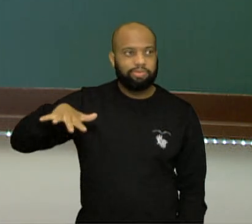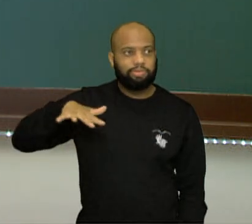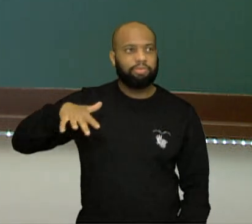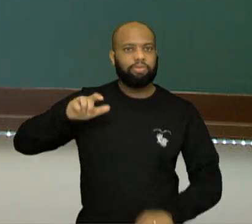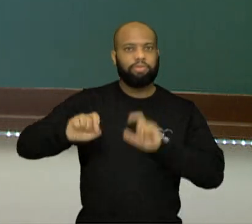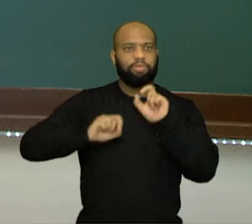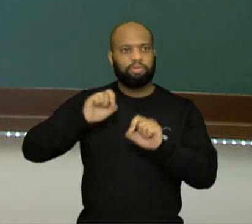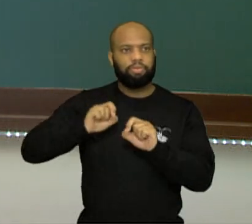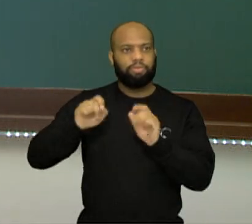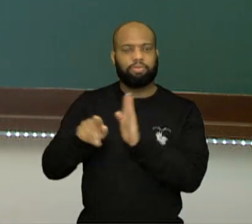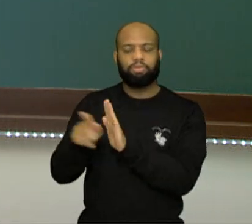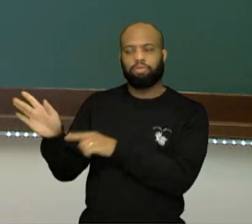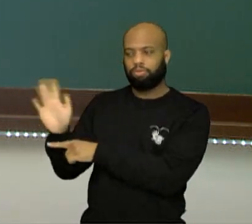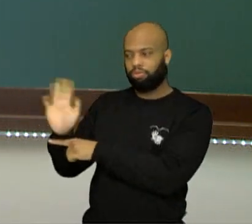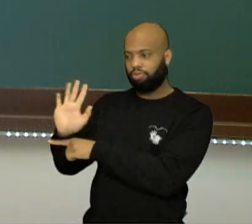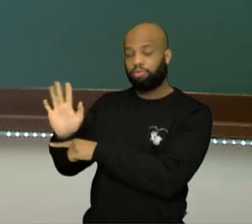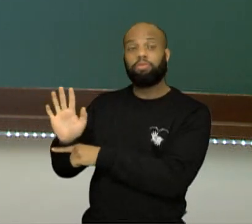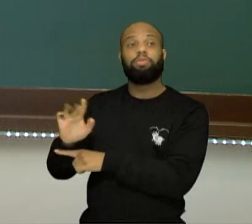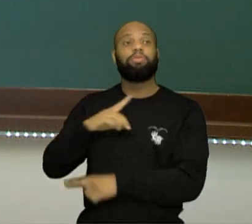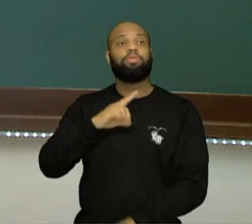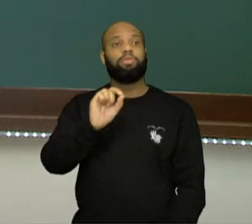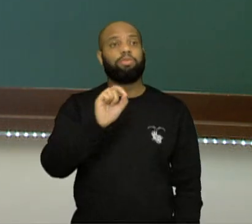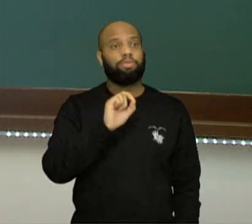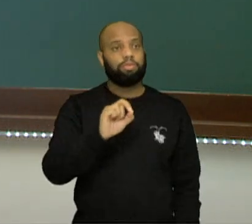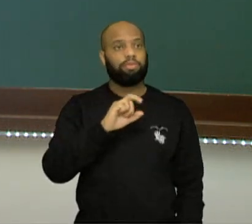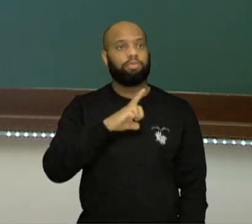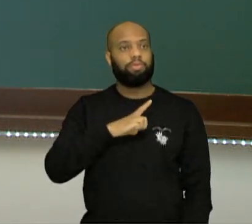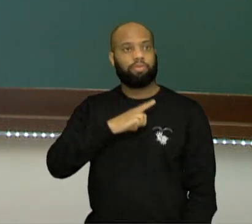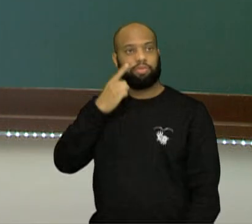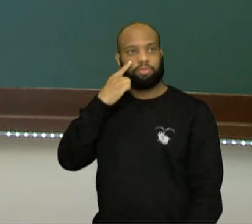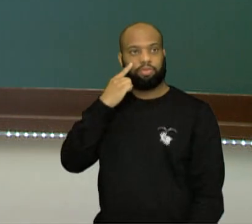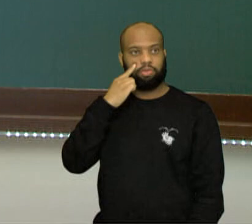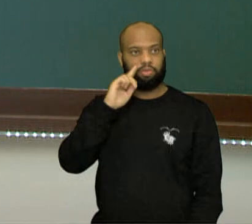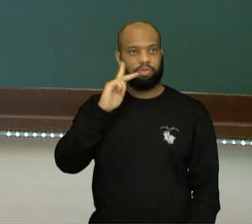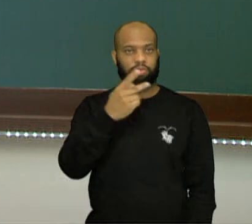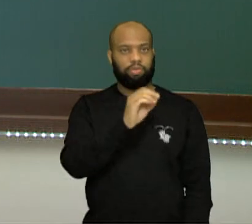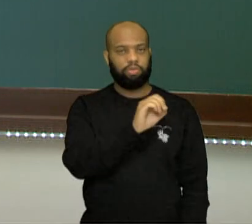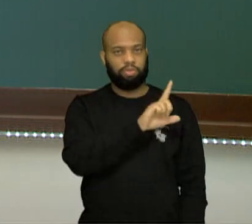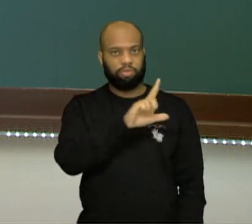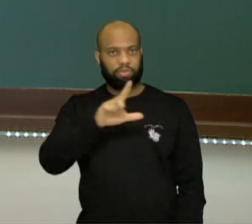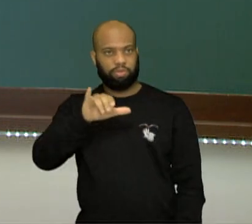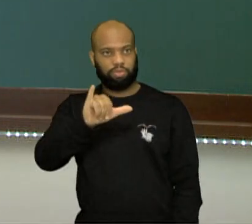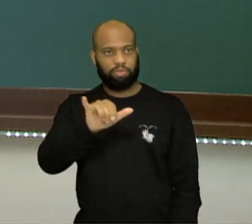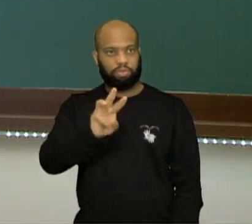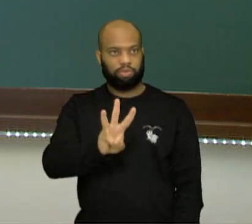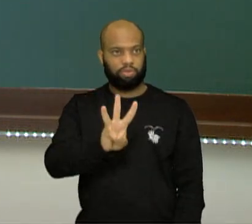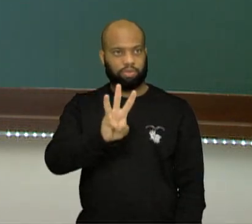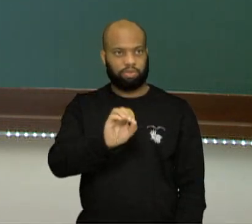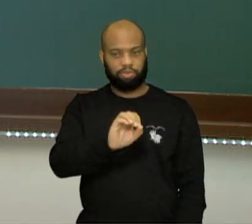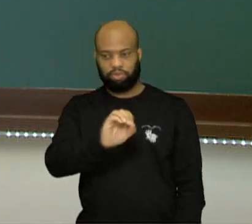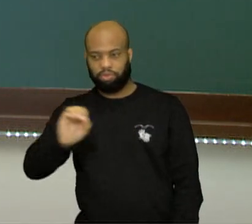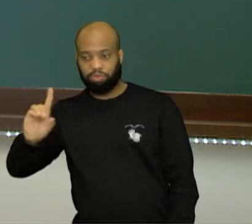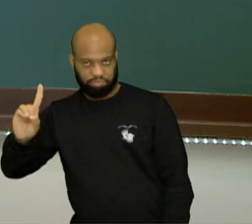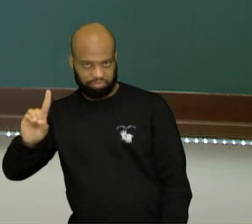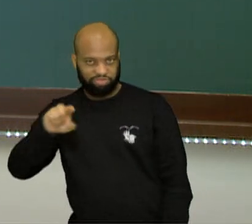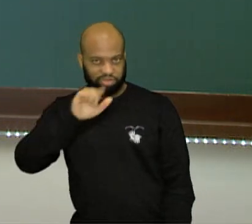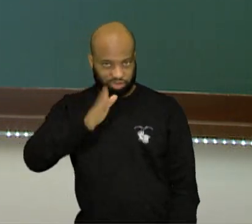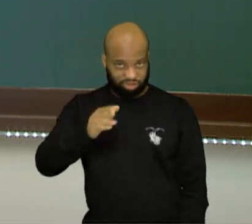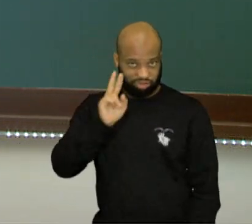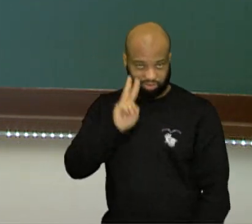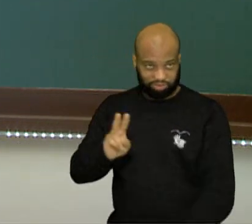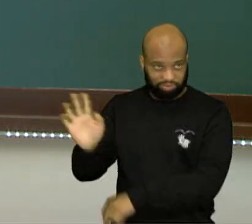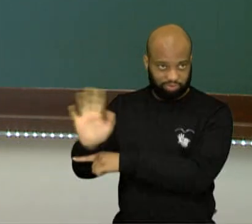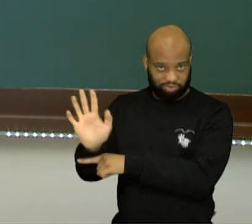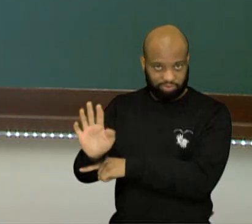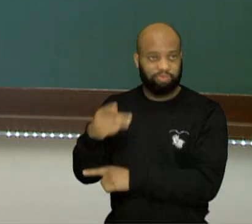da cinematográfico, né, nós temos aqui a Hollywood, que você já deve ter ouvido falar ou assistido filmes, e no Brasil nós temos a